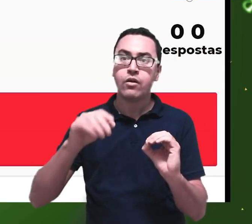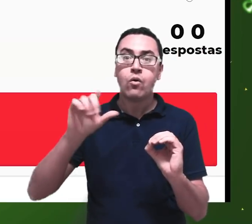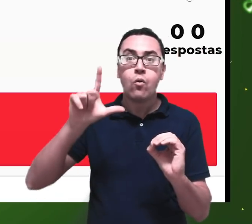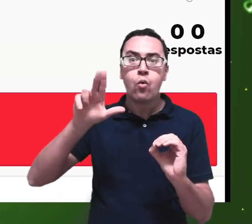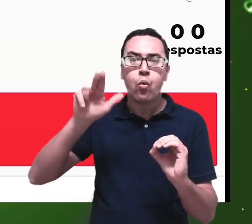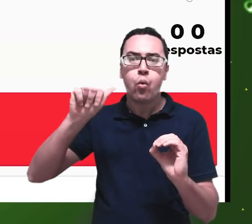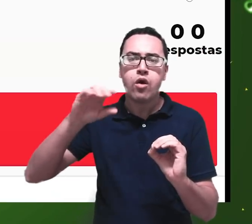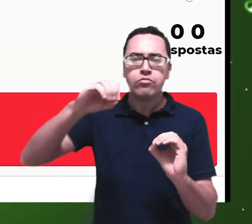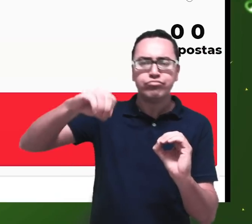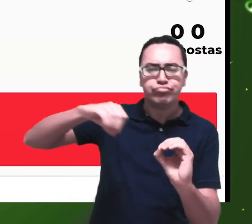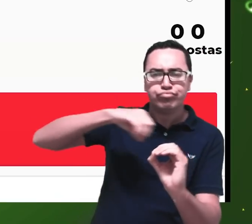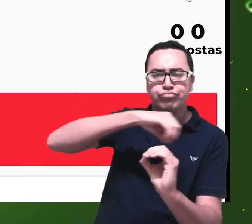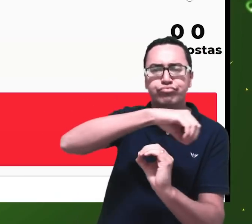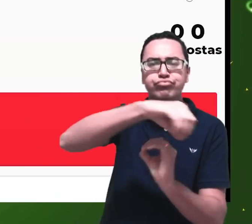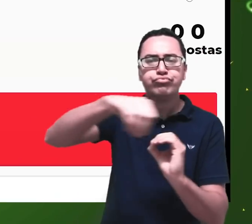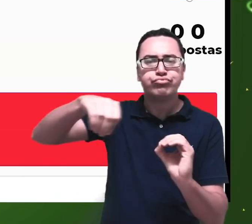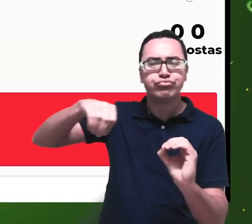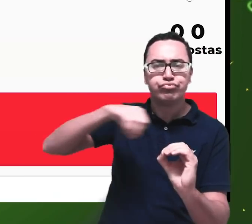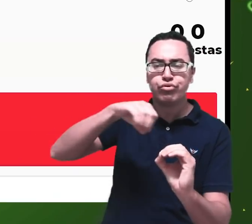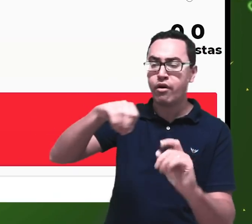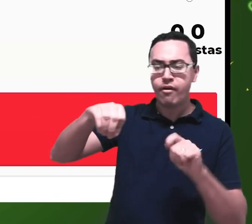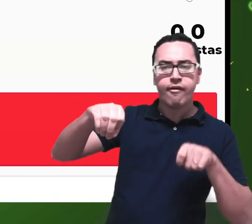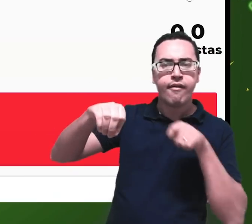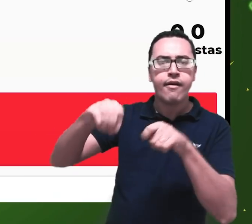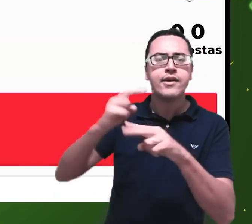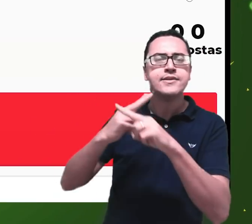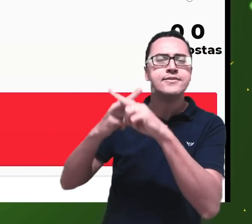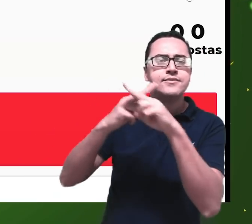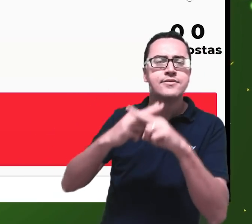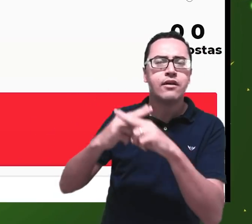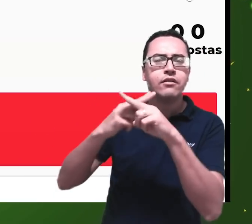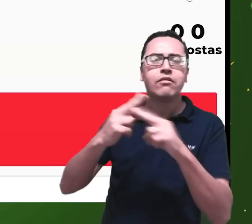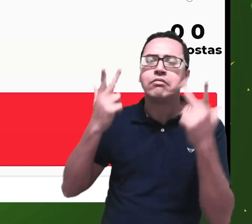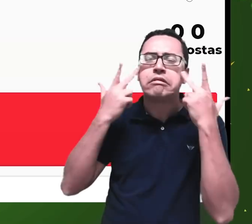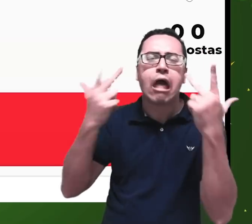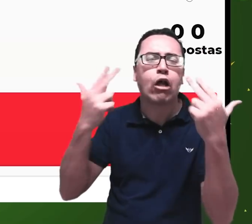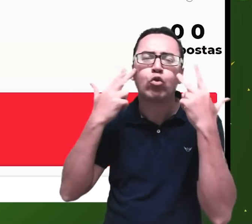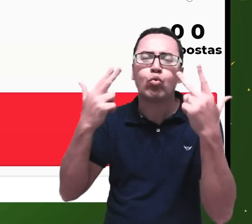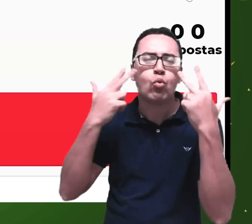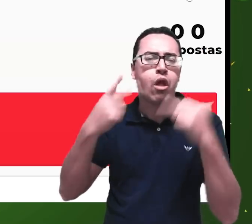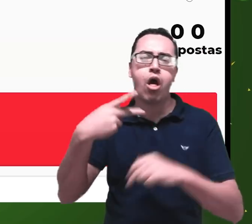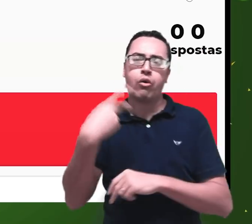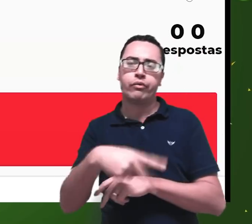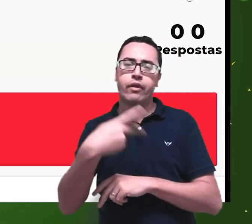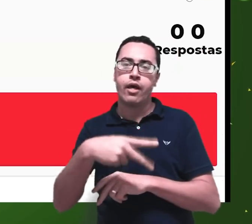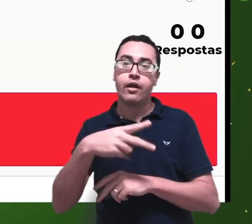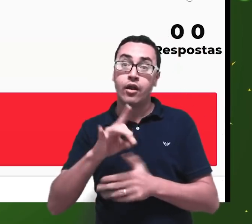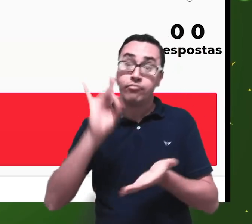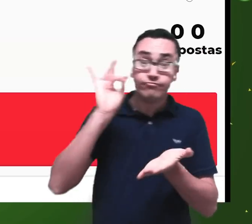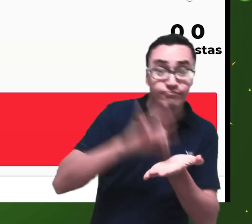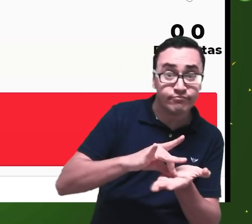acha que isso é verdade ou isso é falso? O que você escolhe?